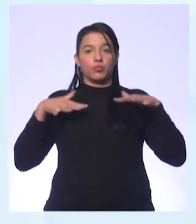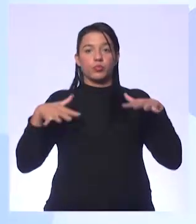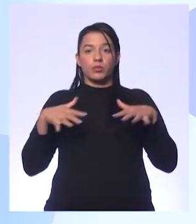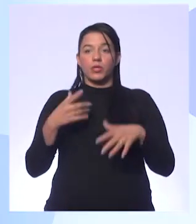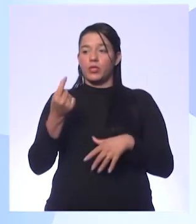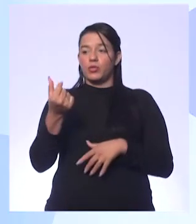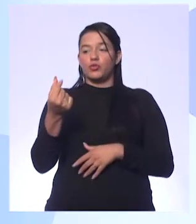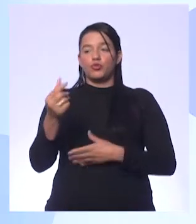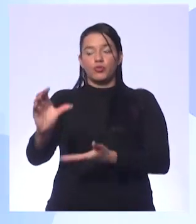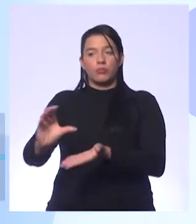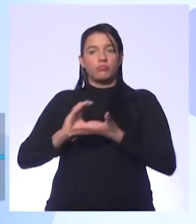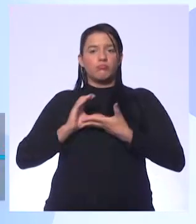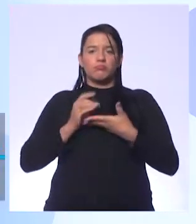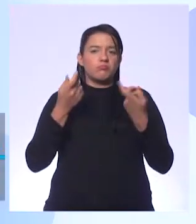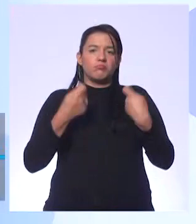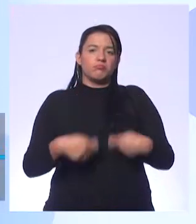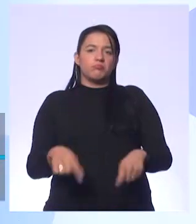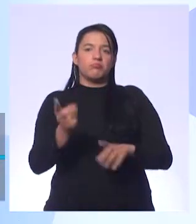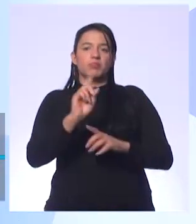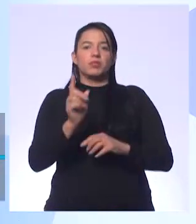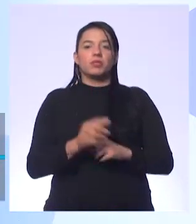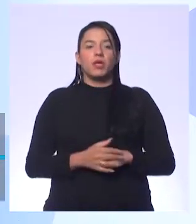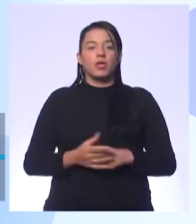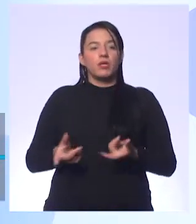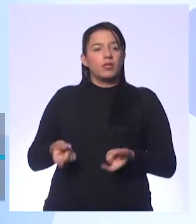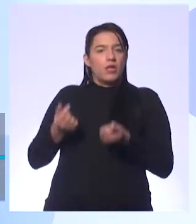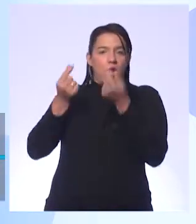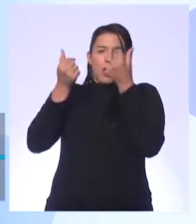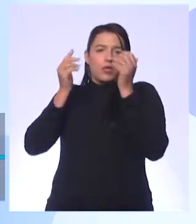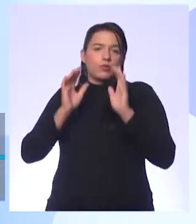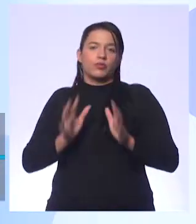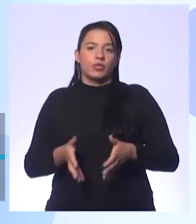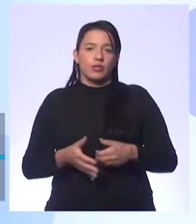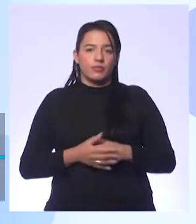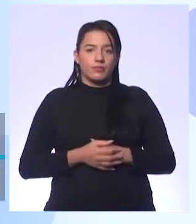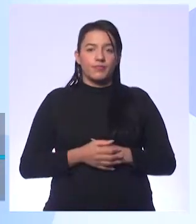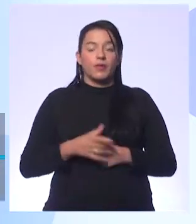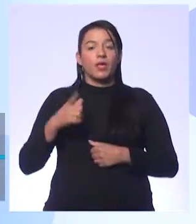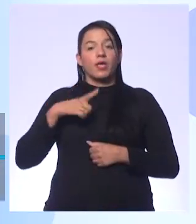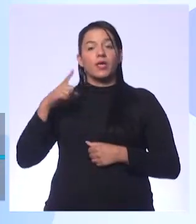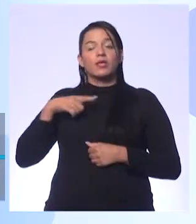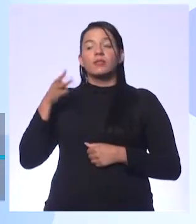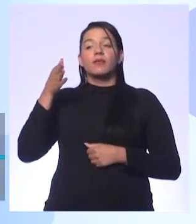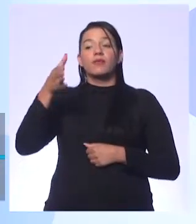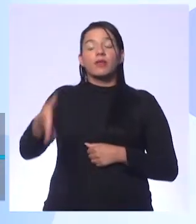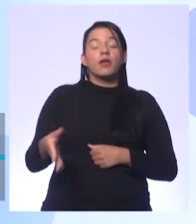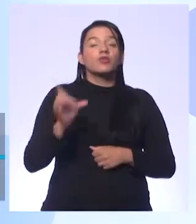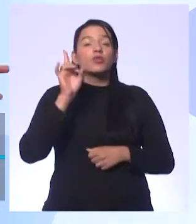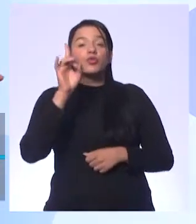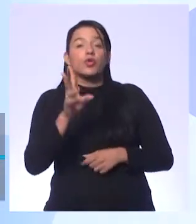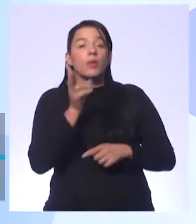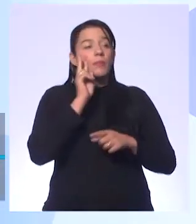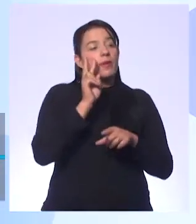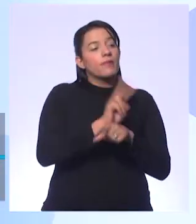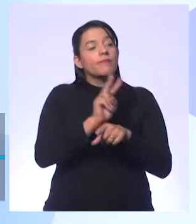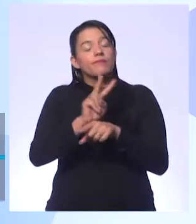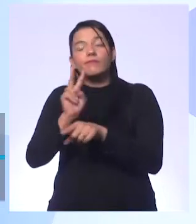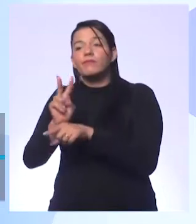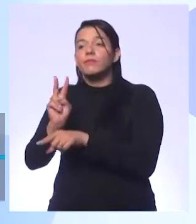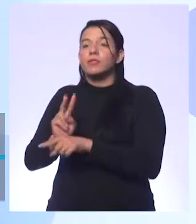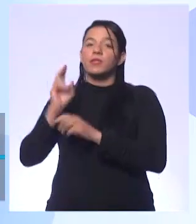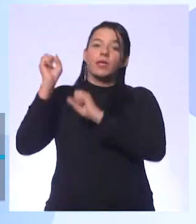de receber nenhum dinheiro. Eles não precisavam de salário. Eles eram burgueses. Eles estavam no parlamento para assegurar que as fábricas iam